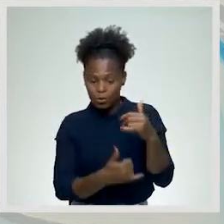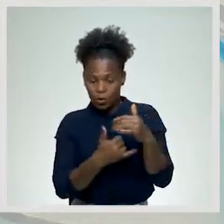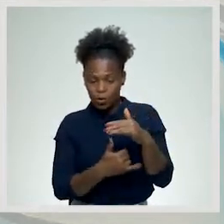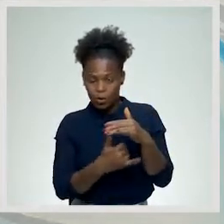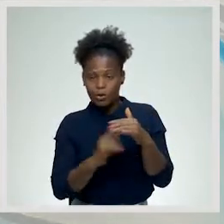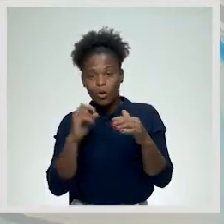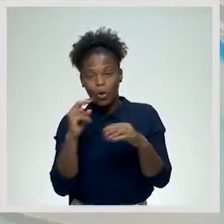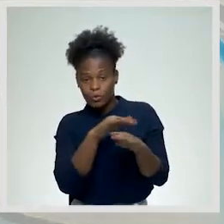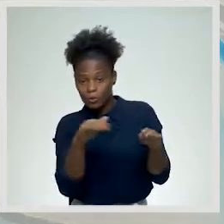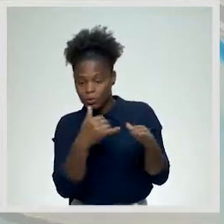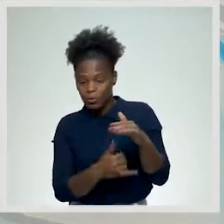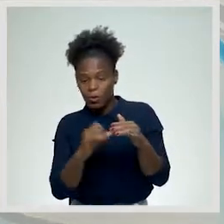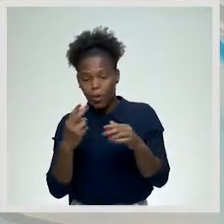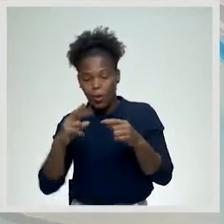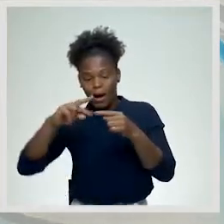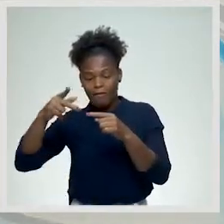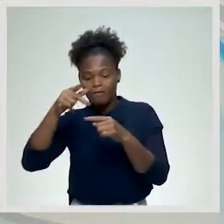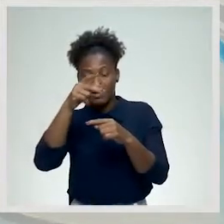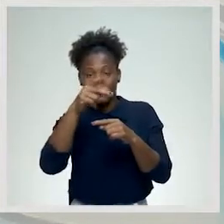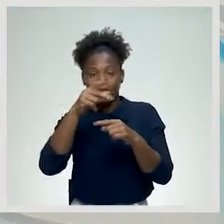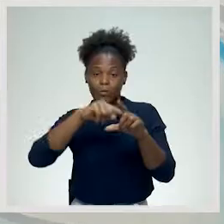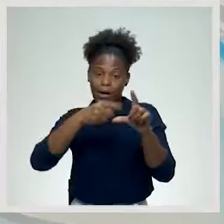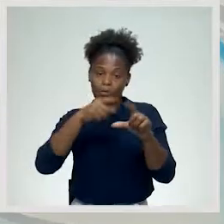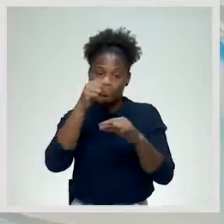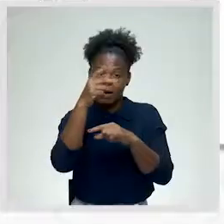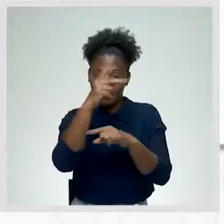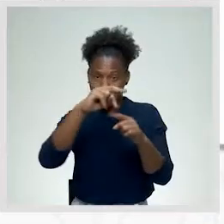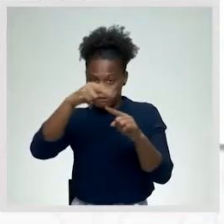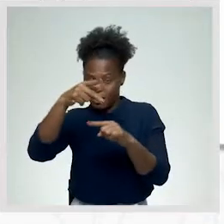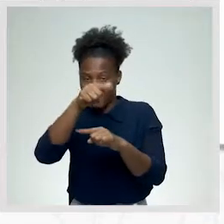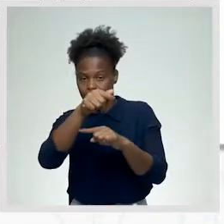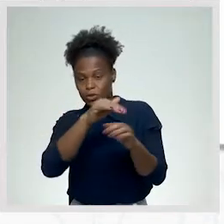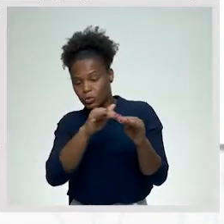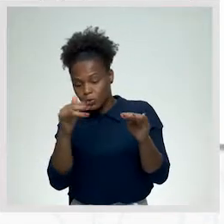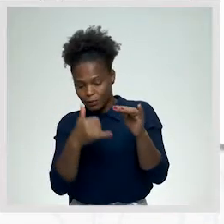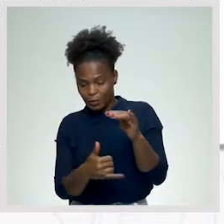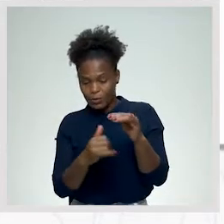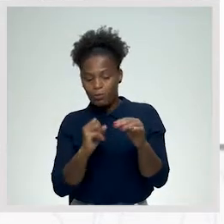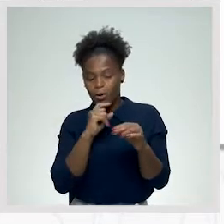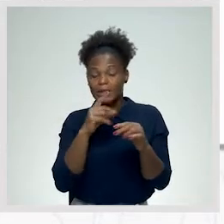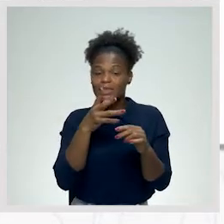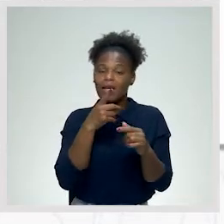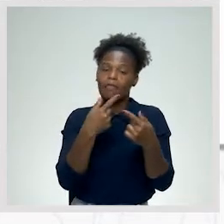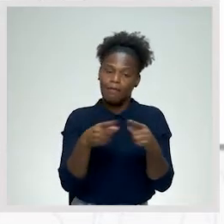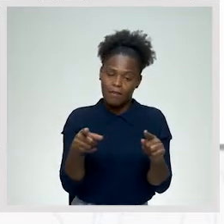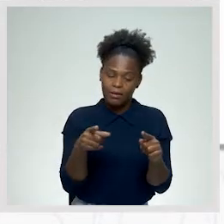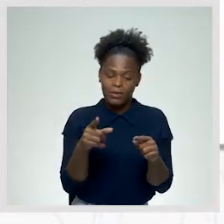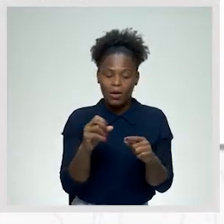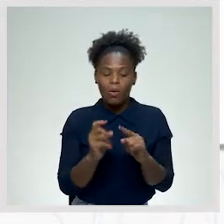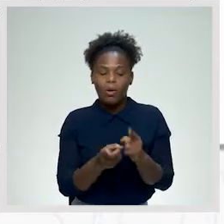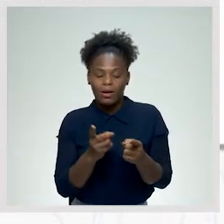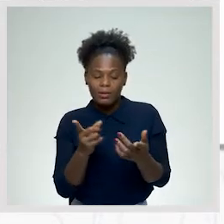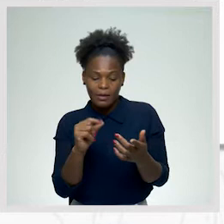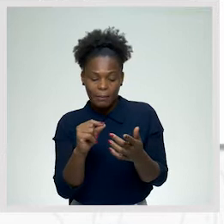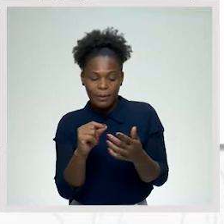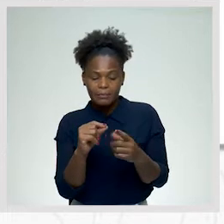ou alfa, que é o ângulo, sobre 2. Ou podemos dizer de outra maneira. Porque